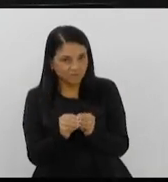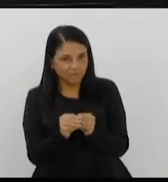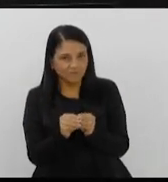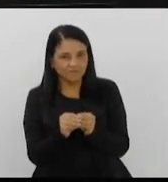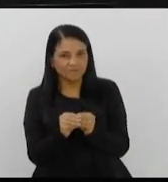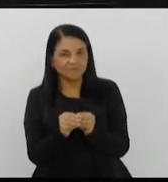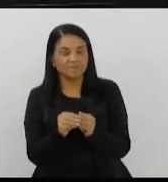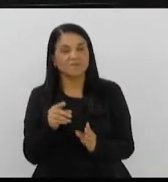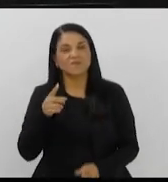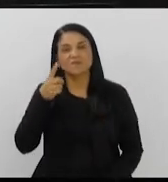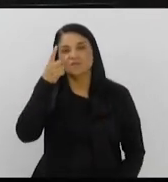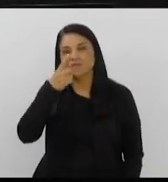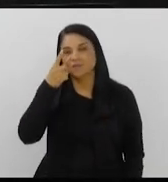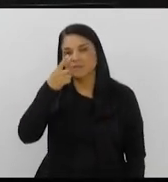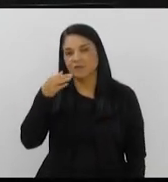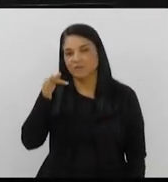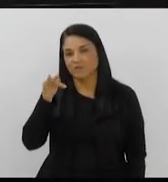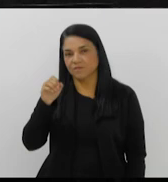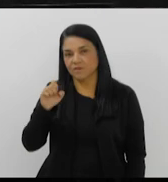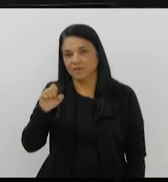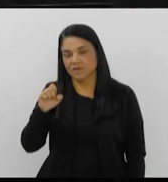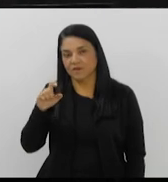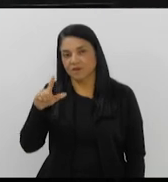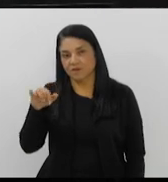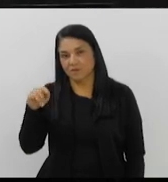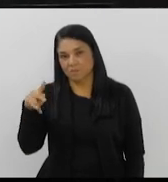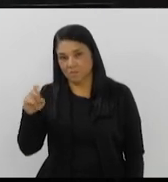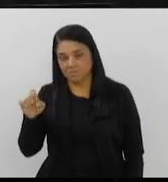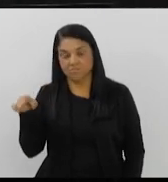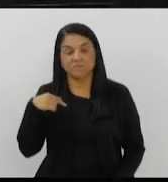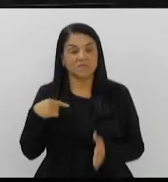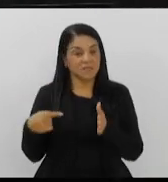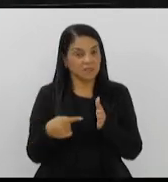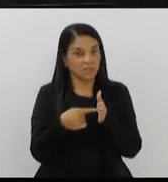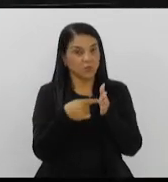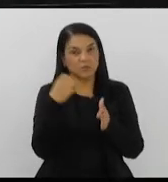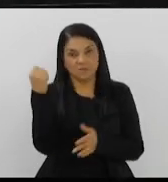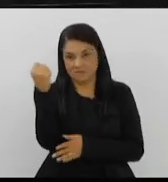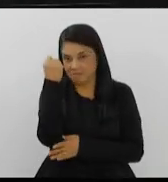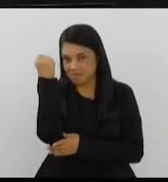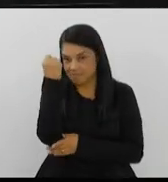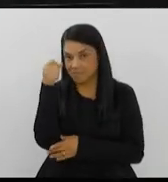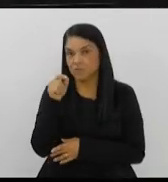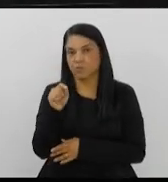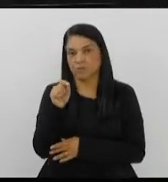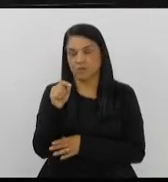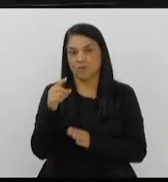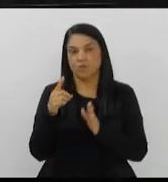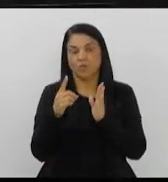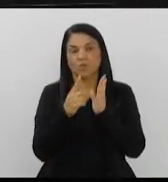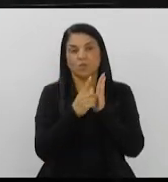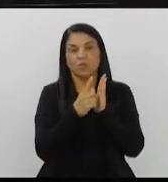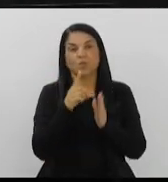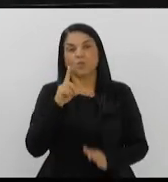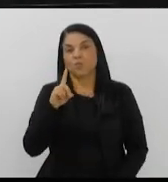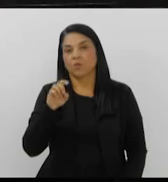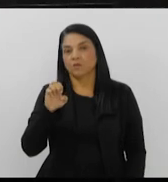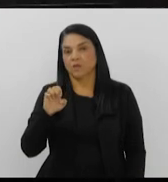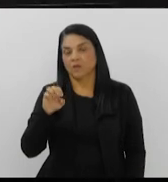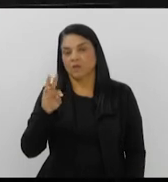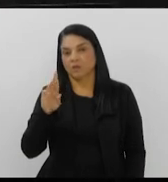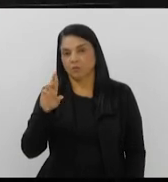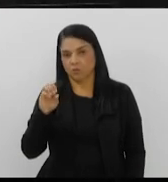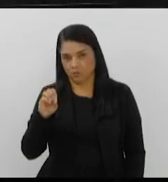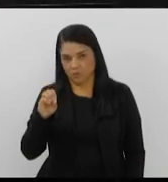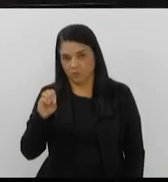O deputado Felipe Pobel trouxe aqui uma denúncia muito grave, que é a questão do Detro. A gente